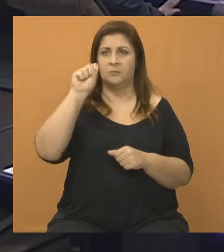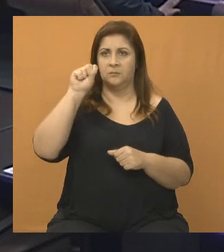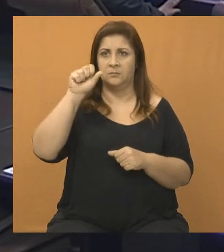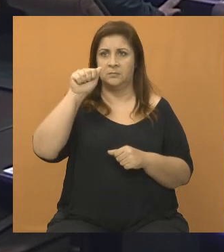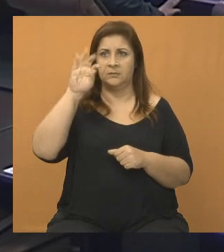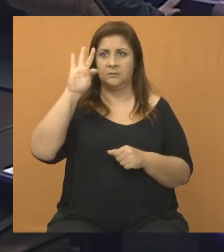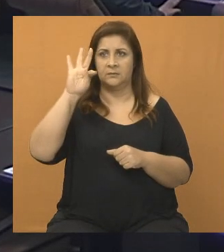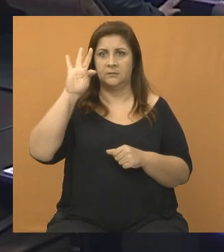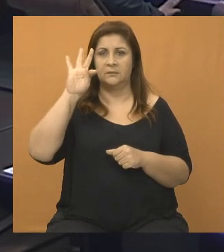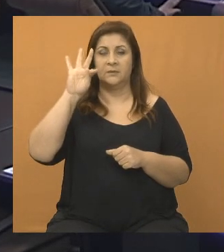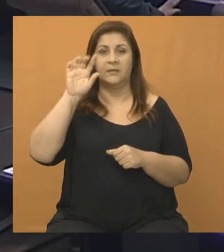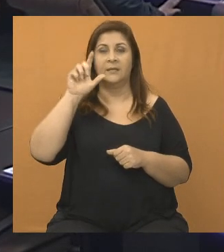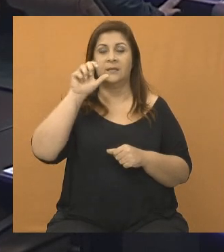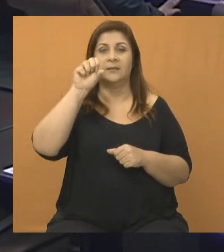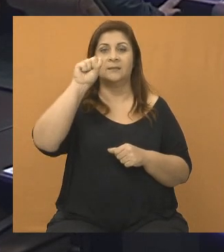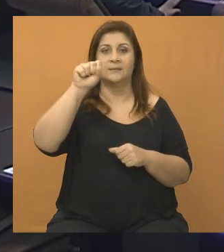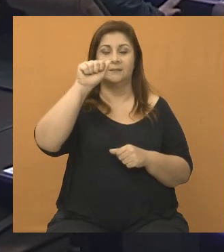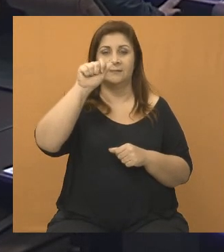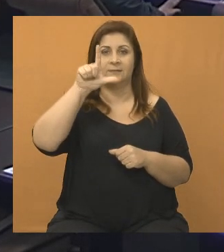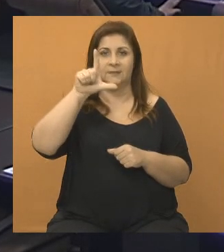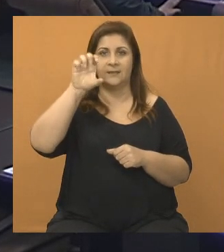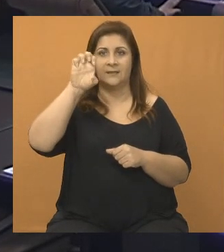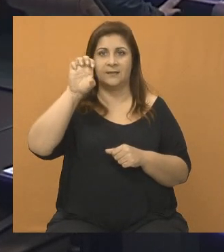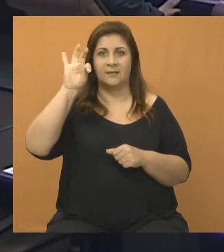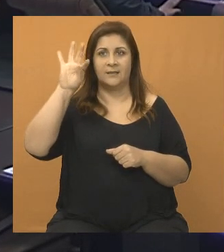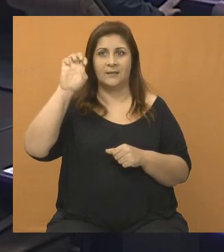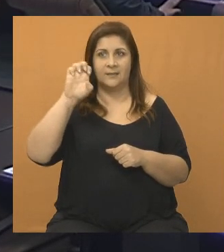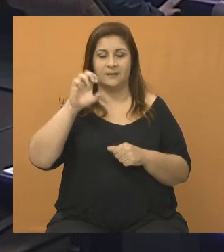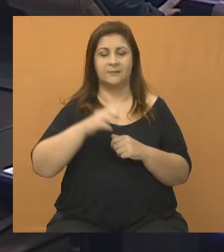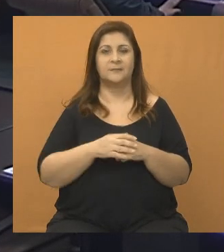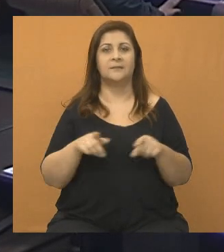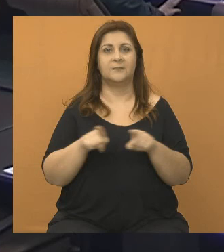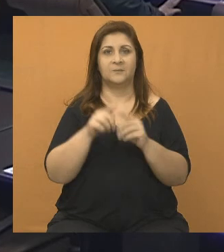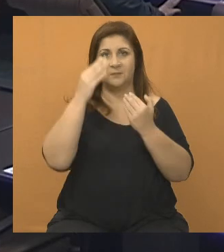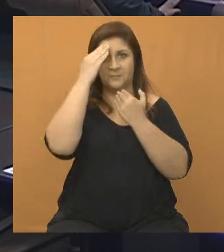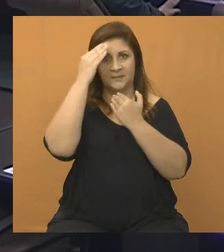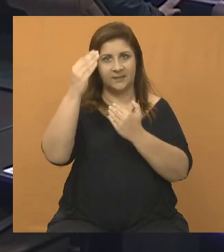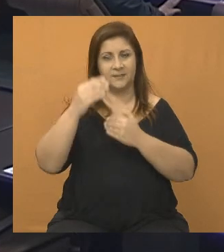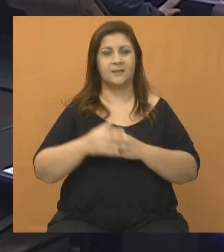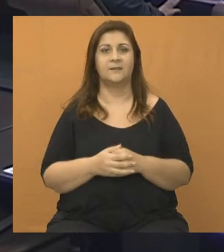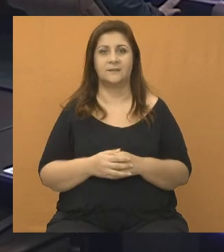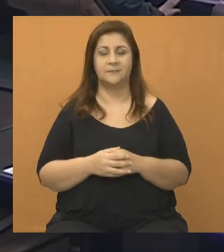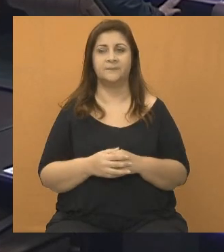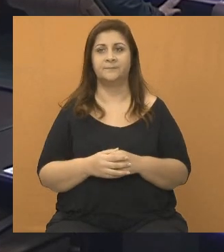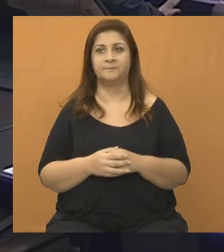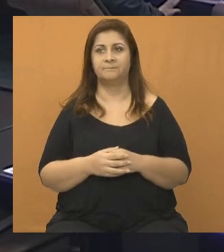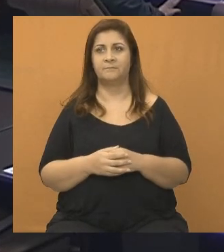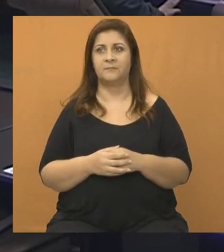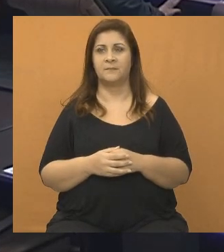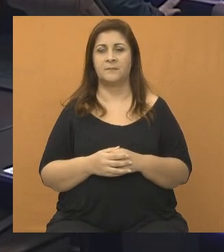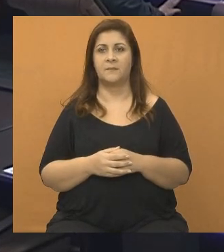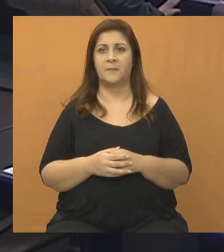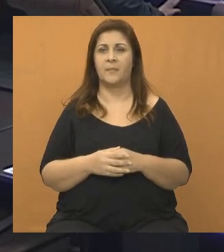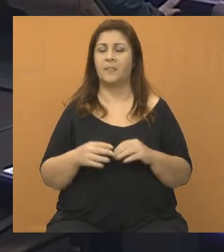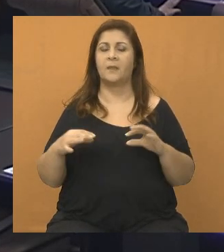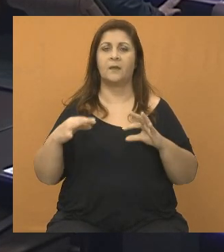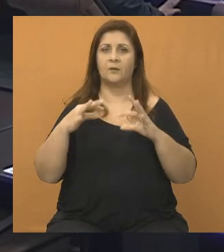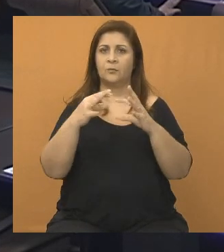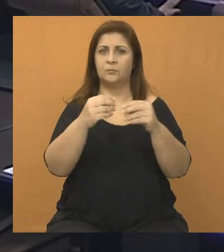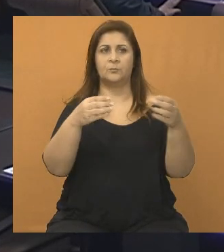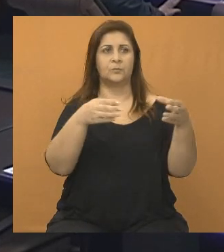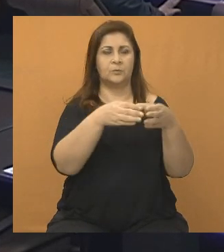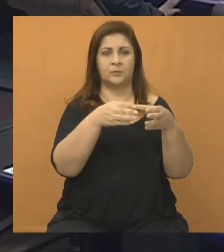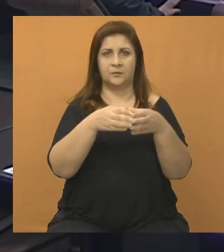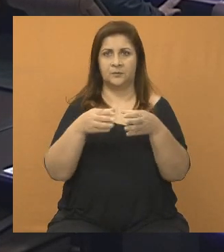que a Salete é uma funcionária que sempre está ajudando nós nas nossas sessões aqui. Em nome do secretário Celso Florencio, quero agradecer a toda a sua